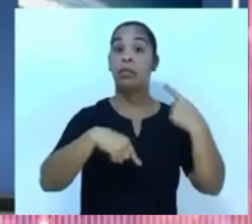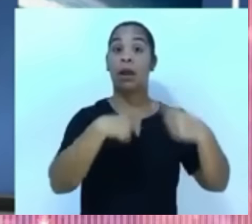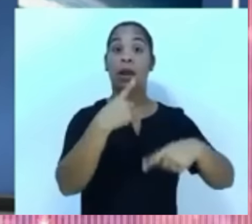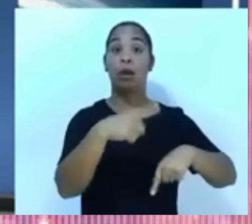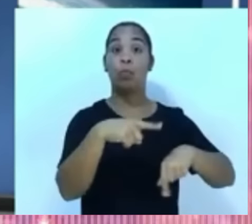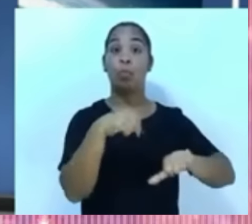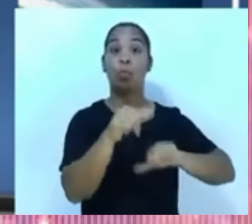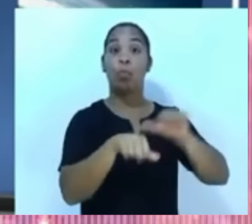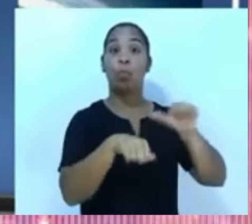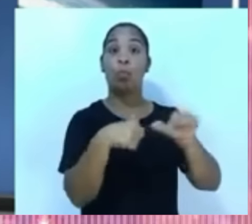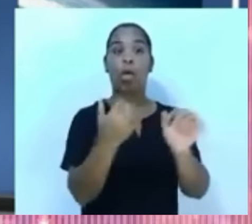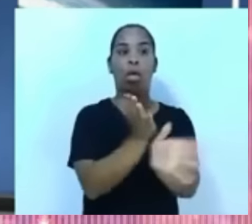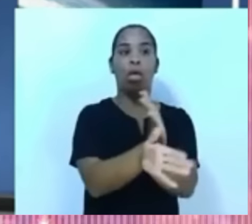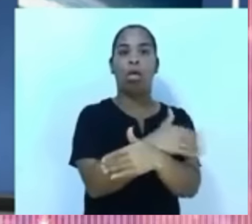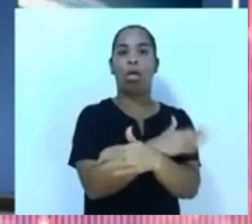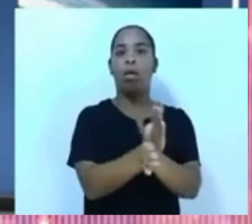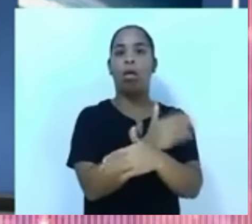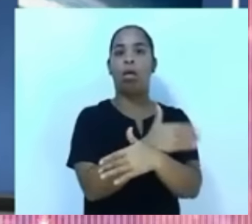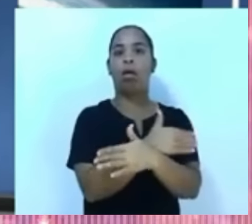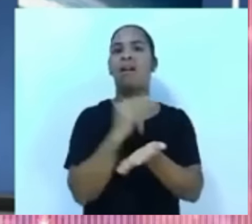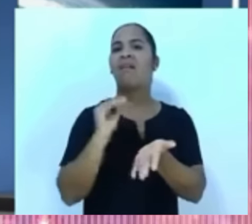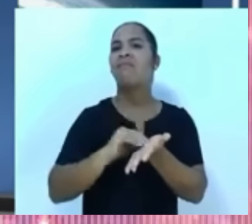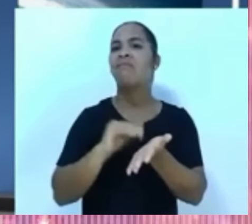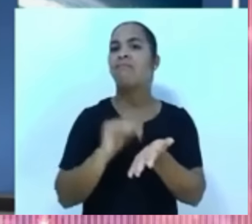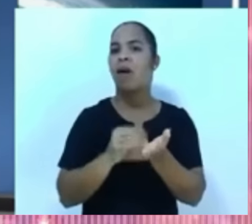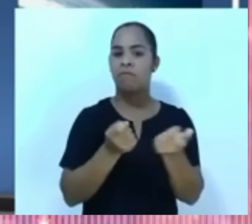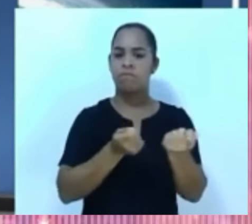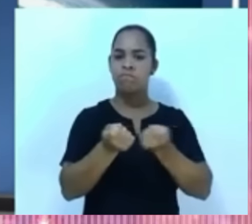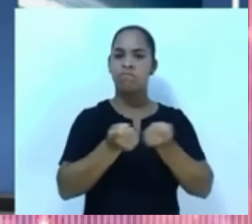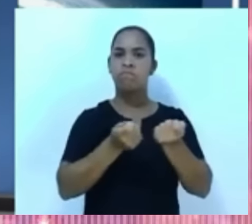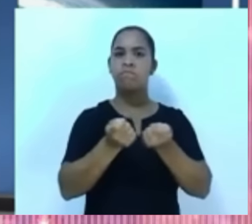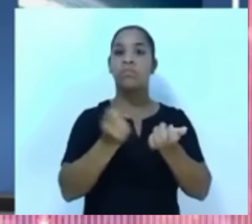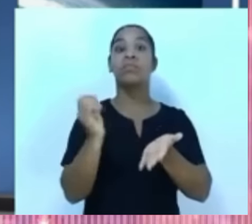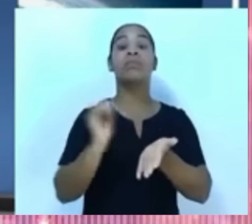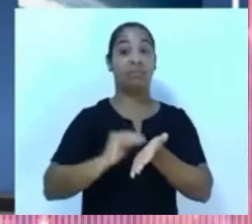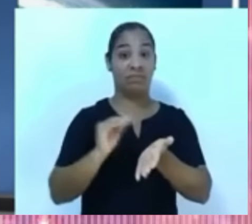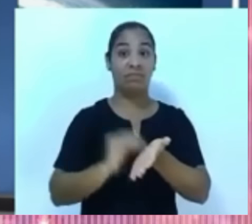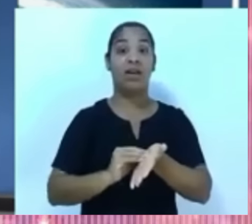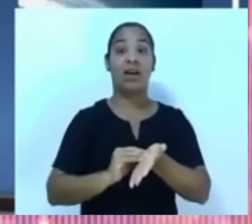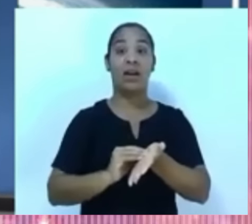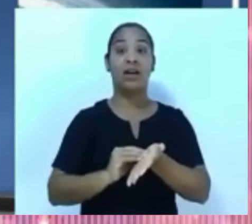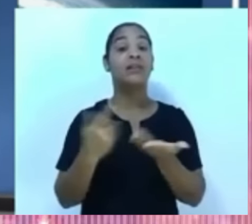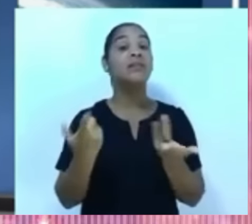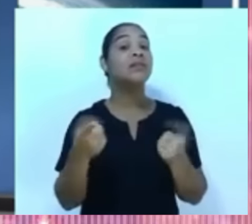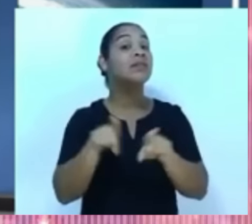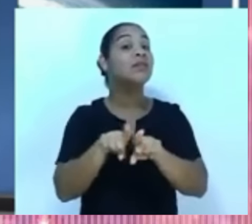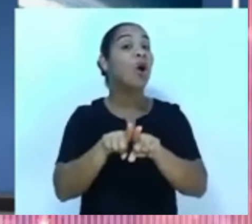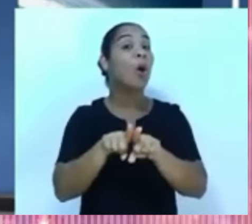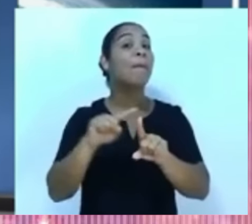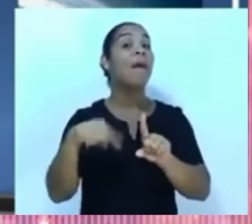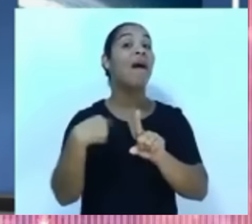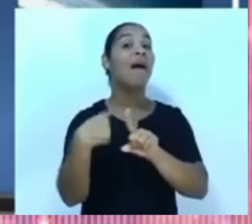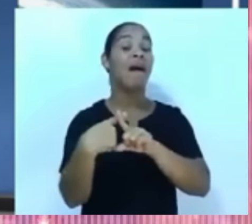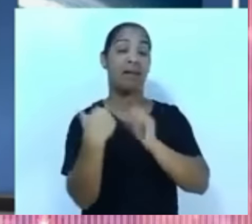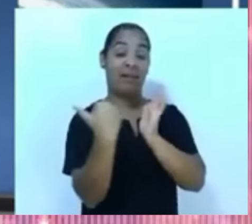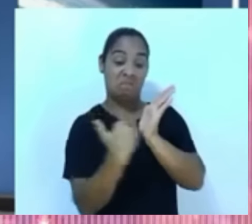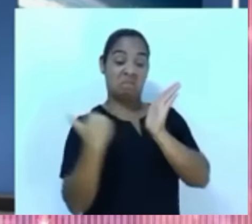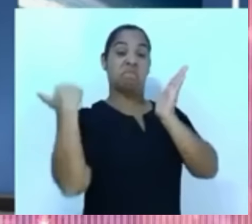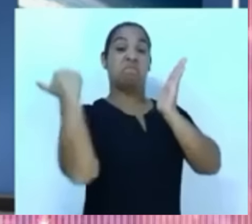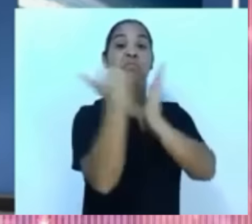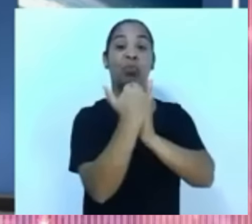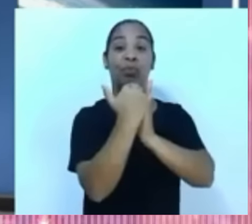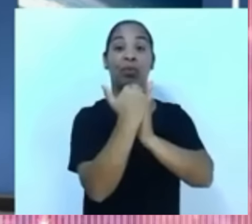libertinagem falta de freios falta de controle e acima de tudo um abuso de direitos